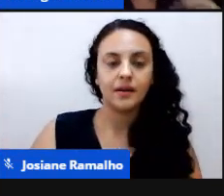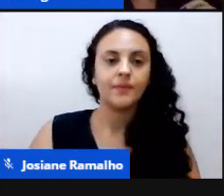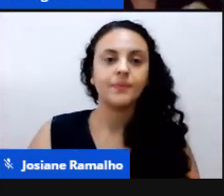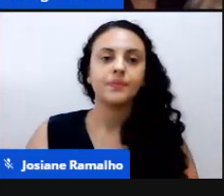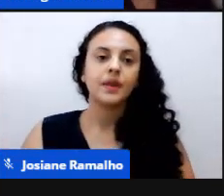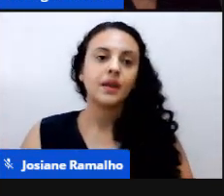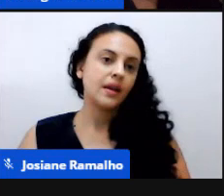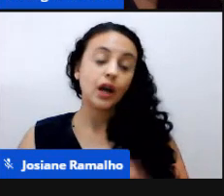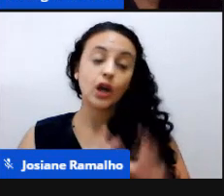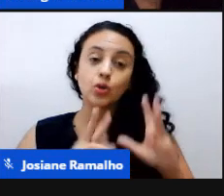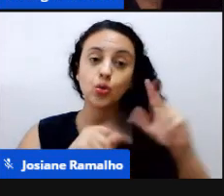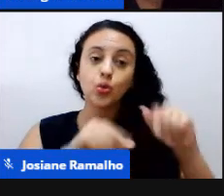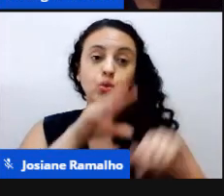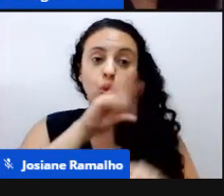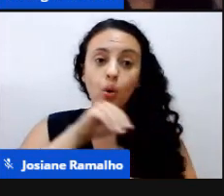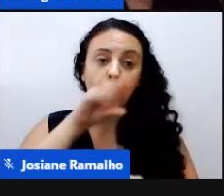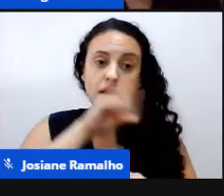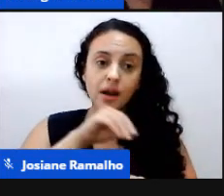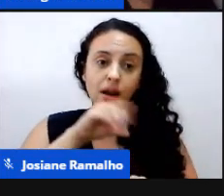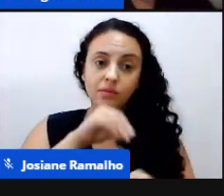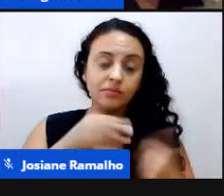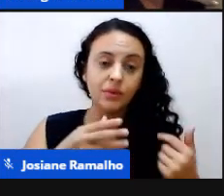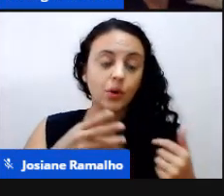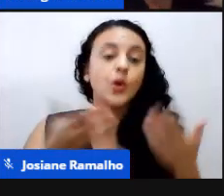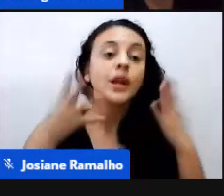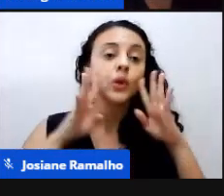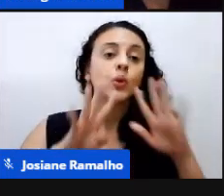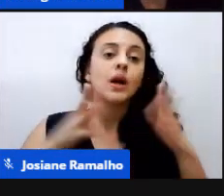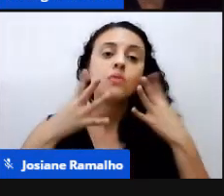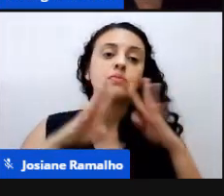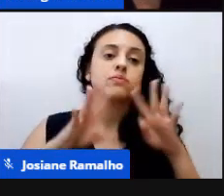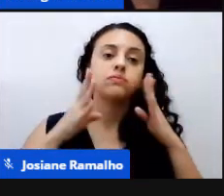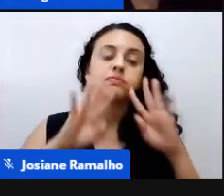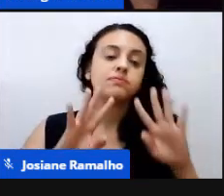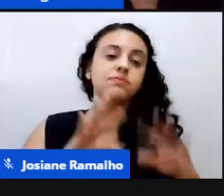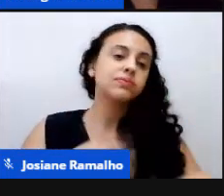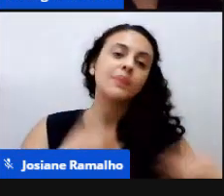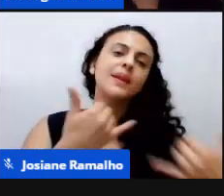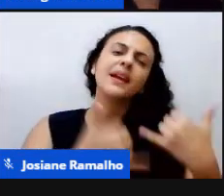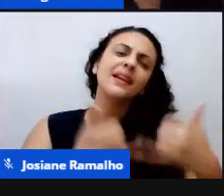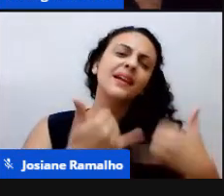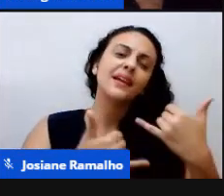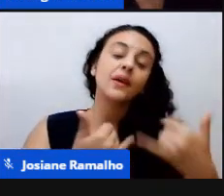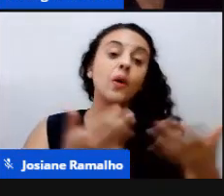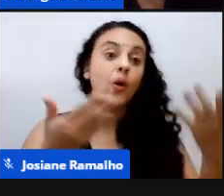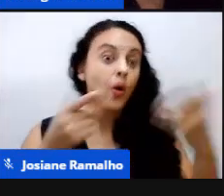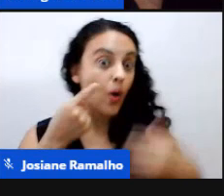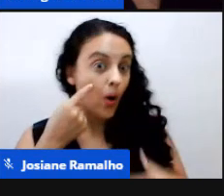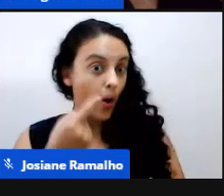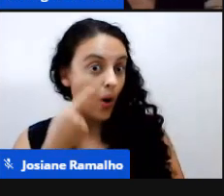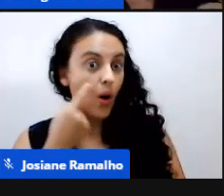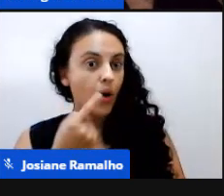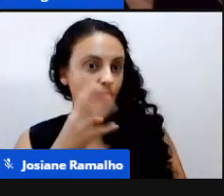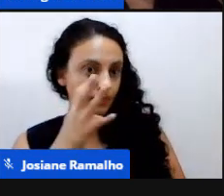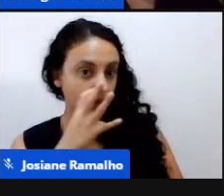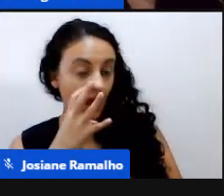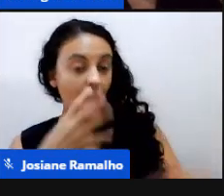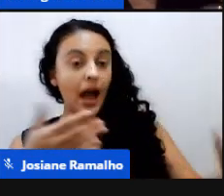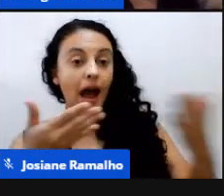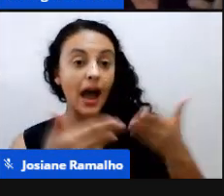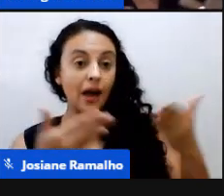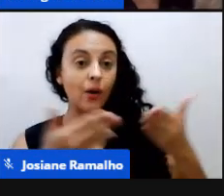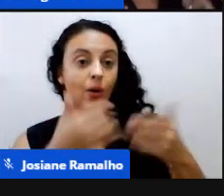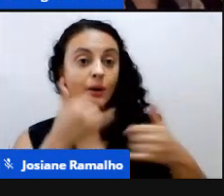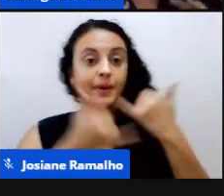regra. Olha, agora está acontecendo. Não. Ele, na forma de brincadeira, olha, nós vamos brincar agora de batata